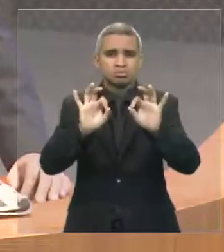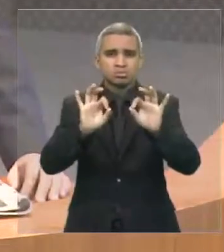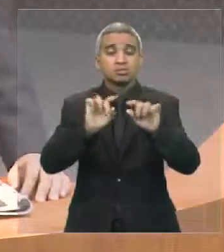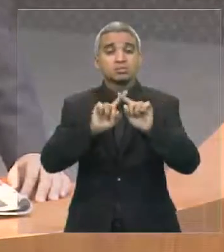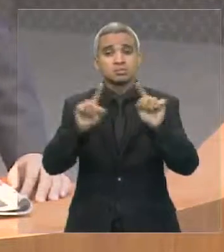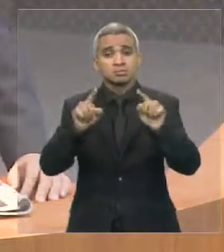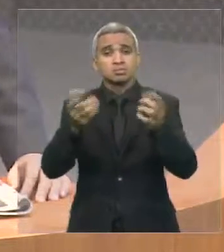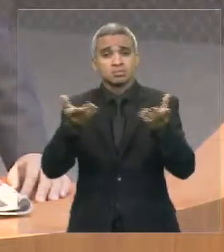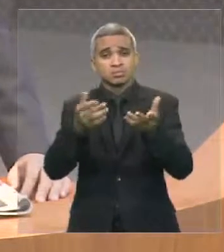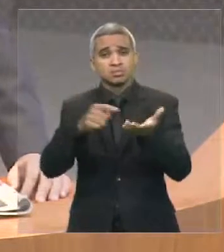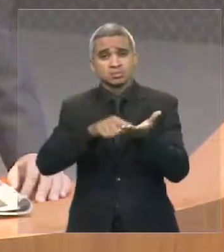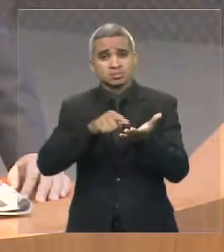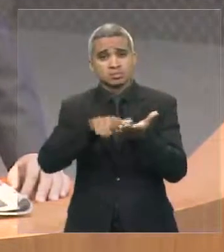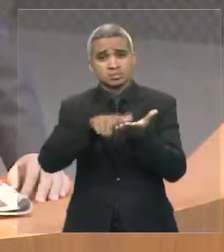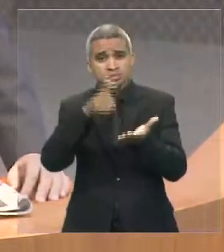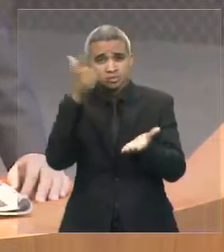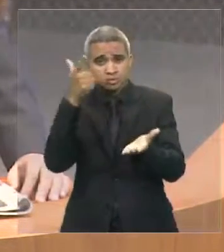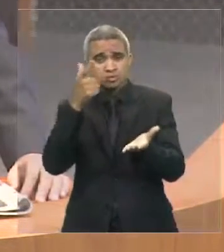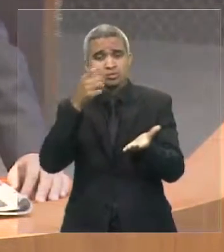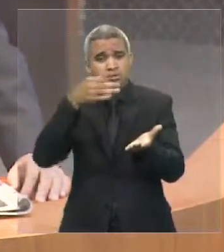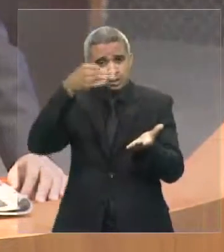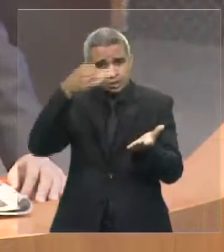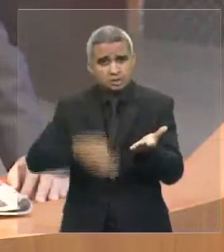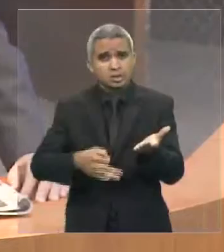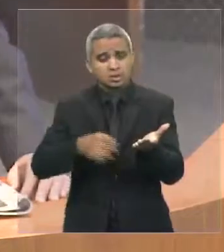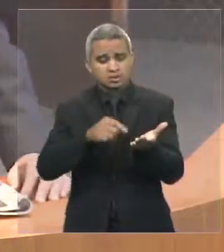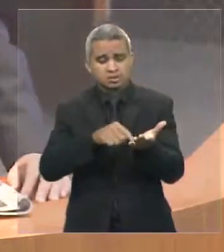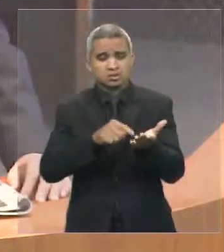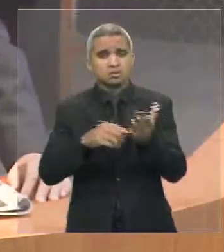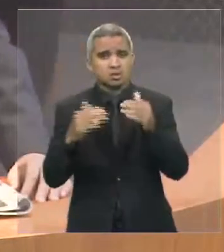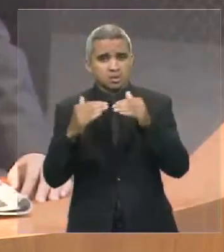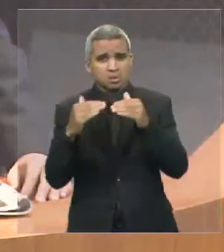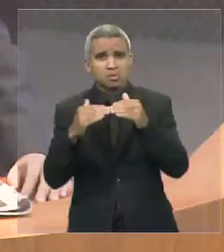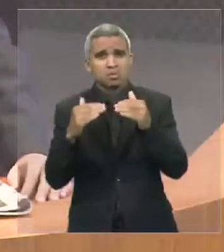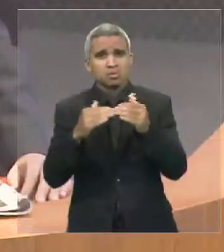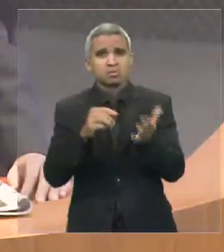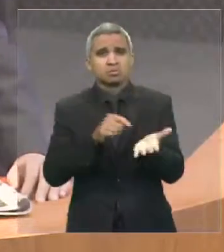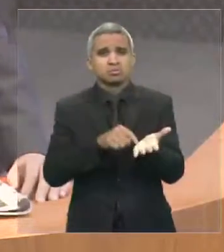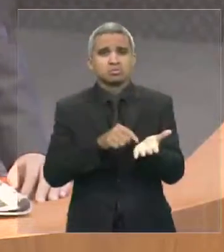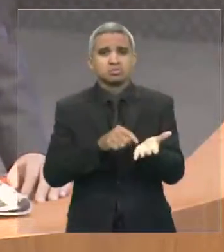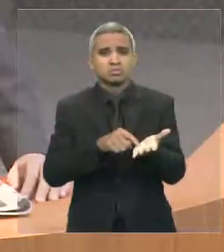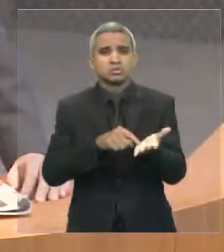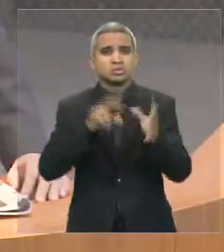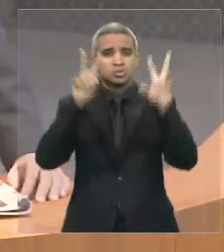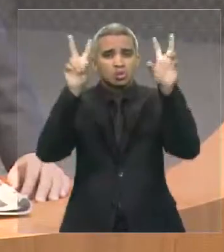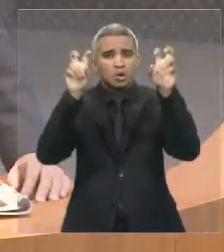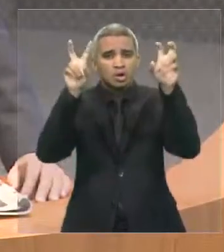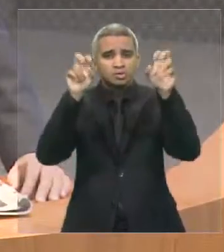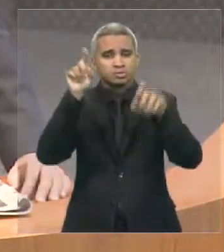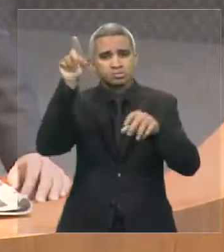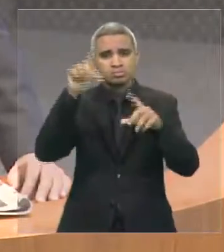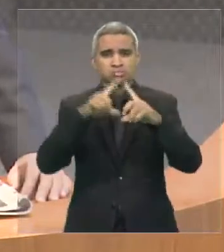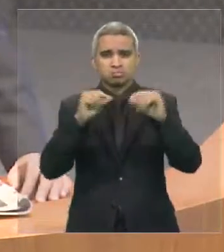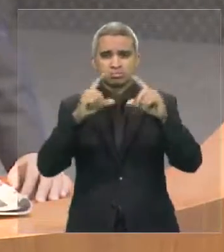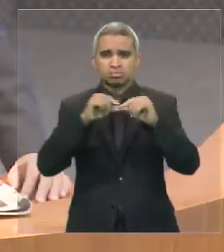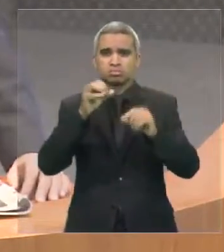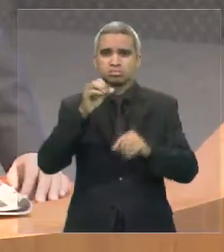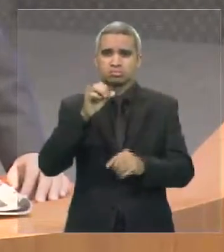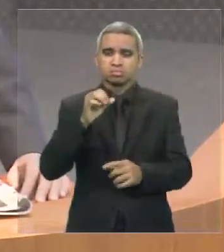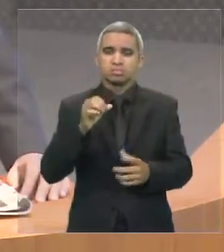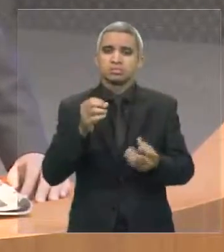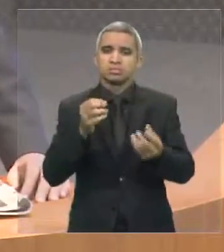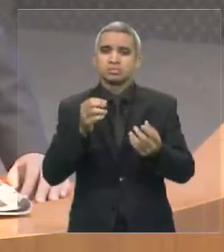confirmação dessa informação de que realmente esse assunto está em pauta. E olha a gravidade da